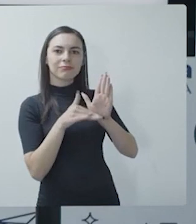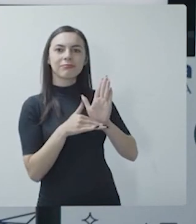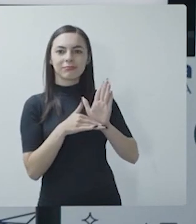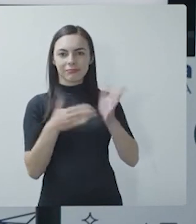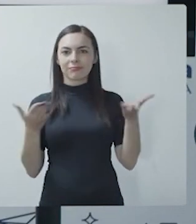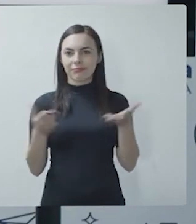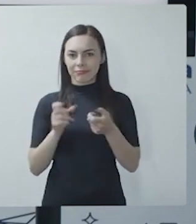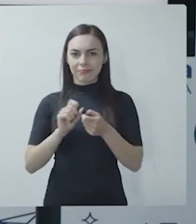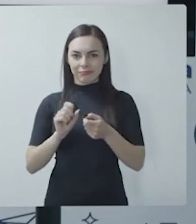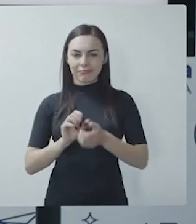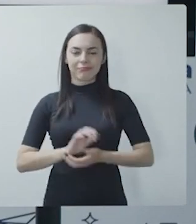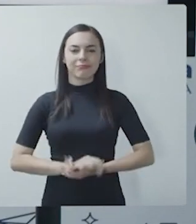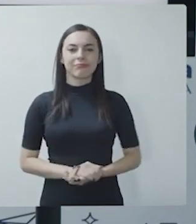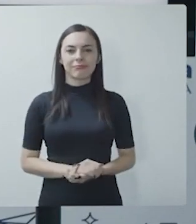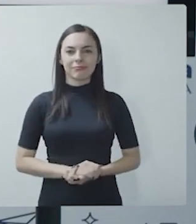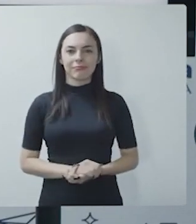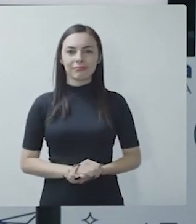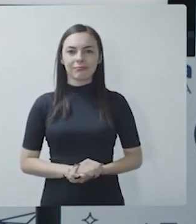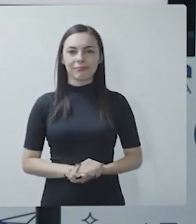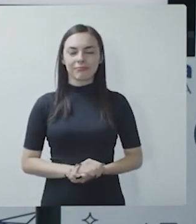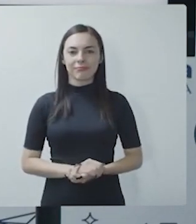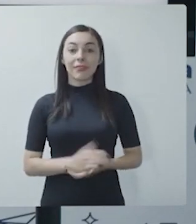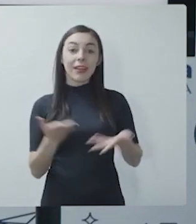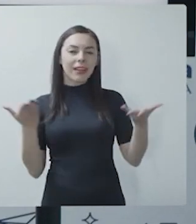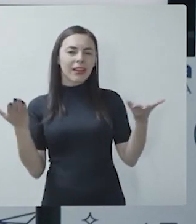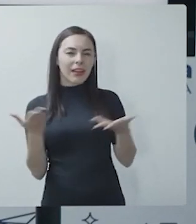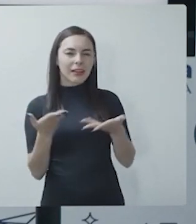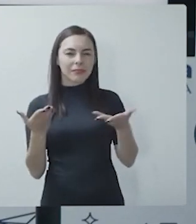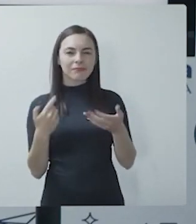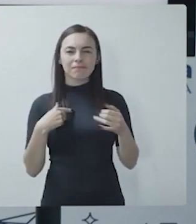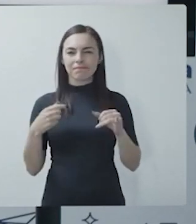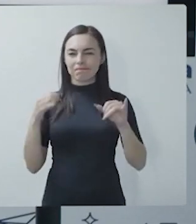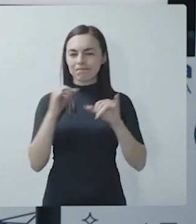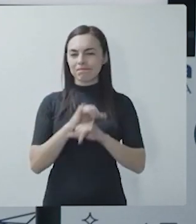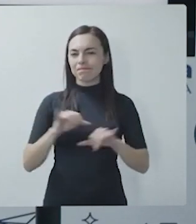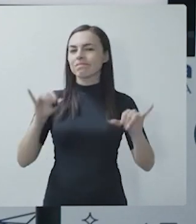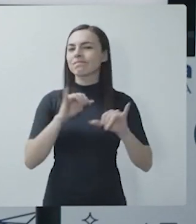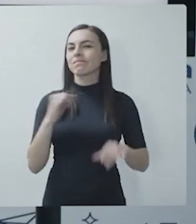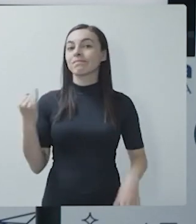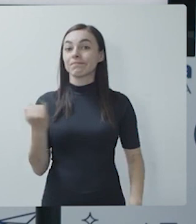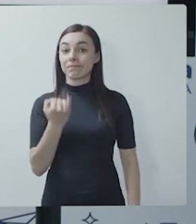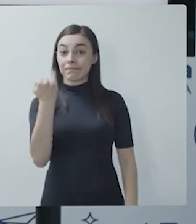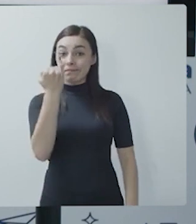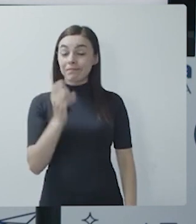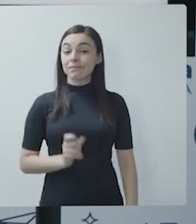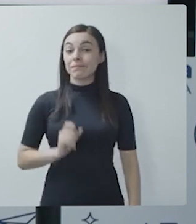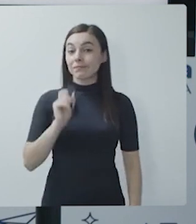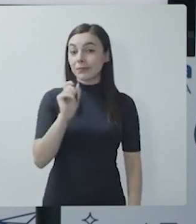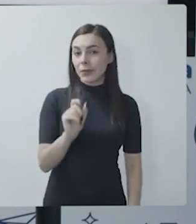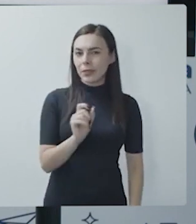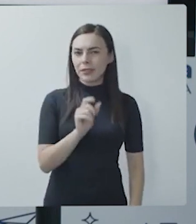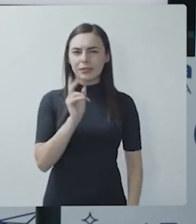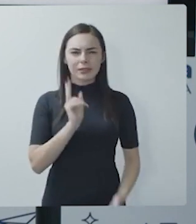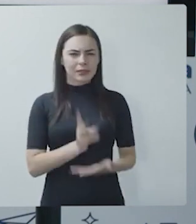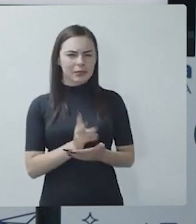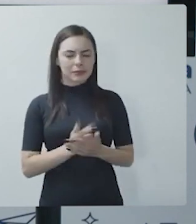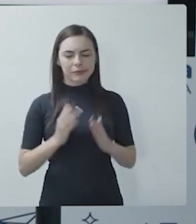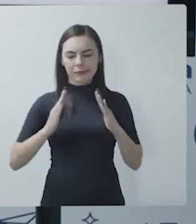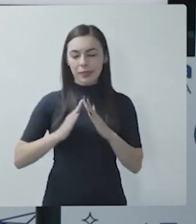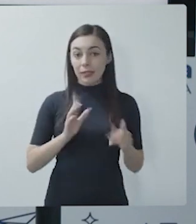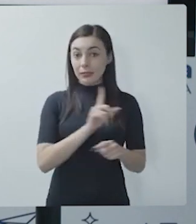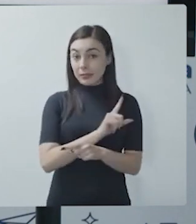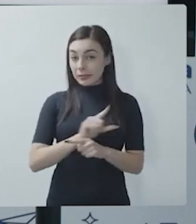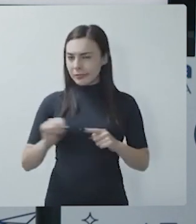rotina de hoje. Agora, quero deixar um recado muito importante para vocês, que toda vez que vocês forem sair de casa,